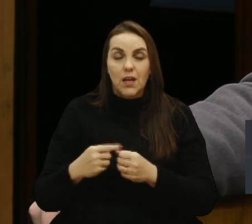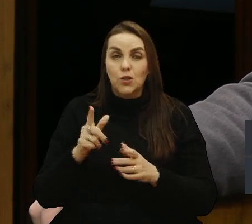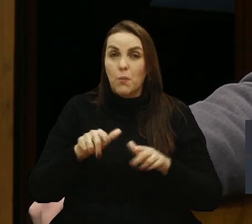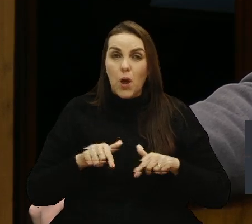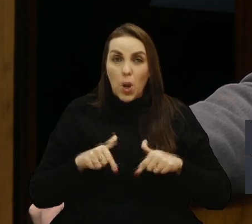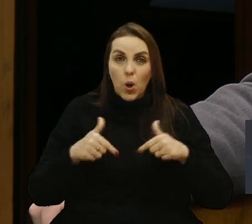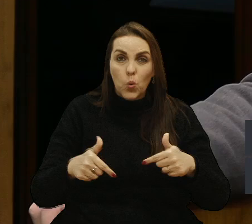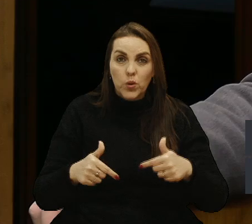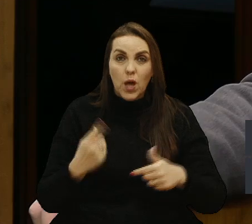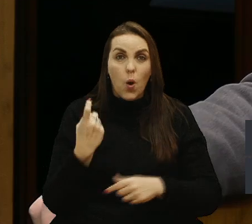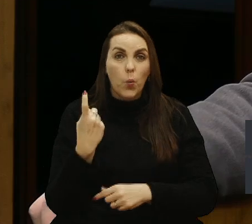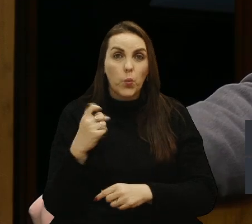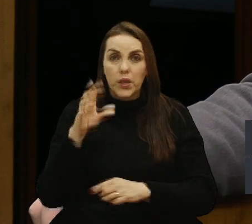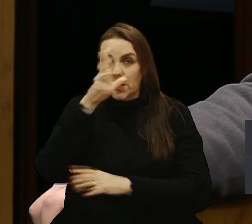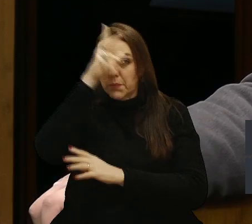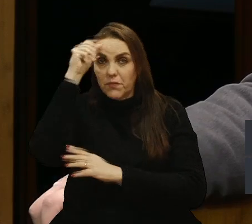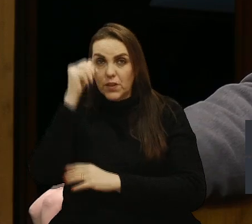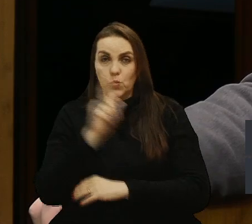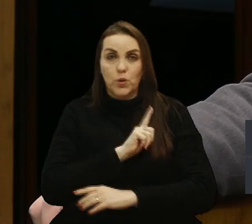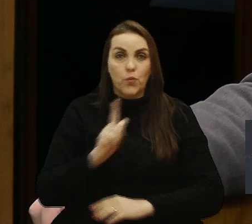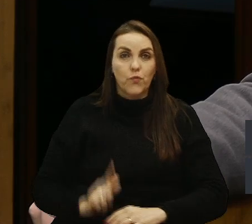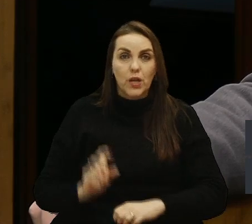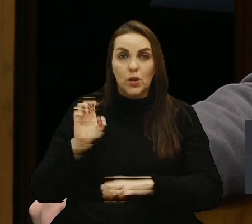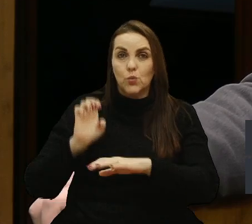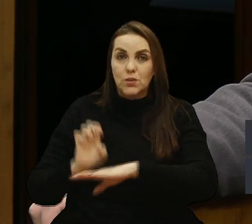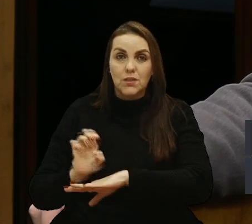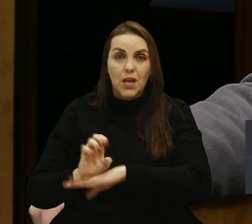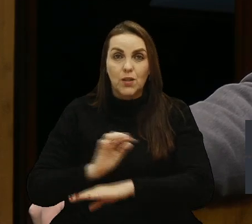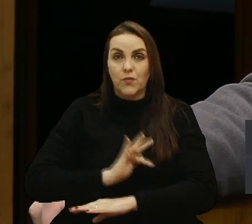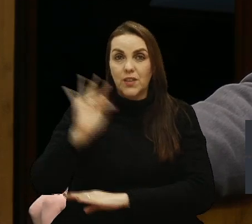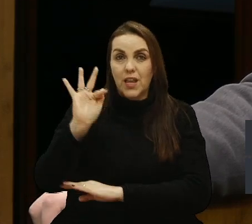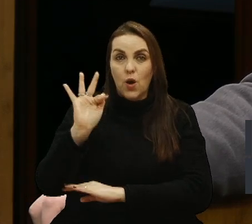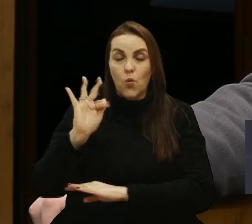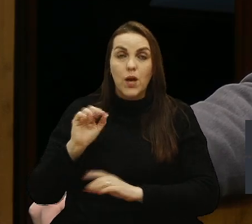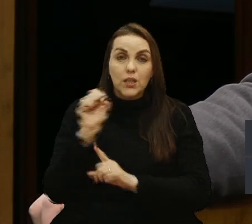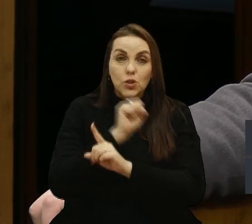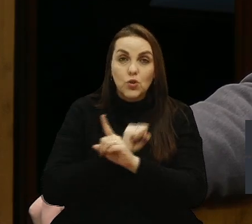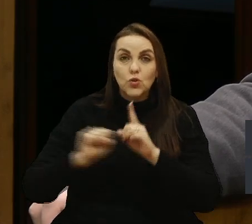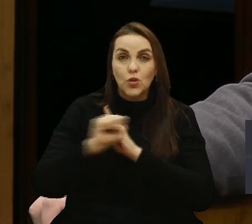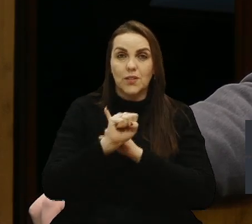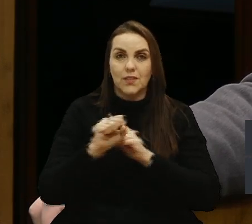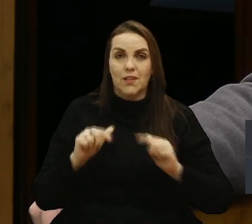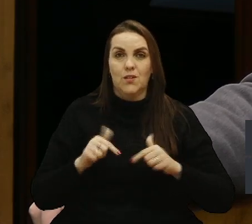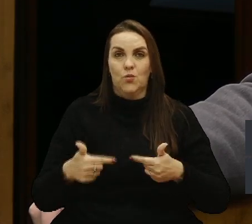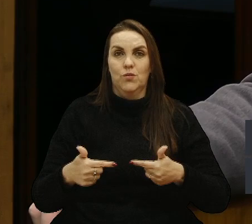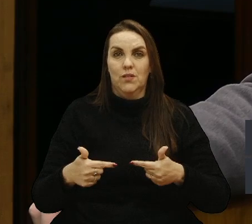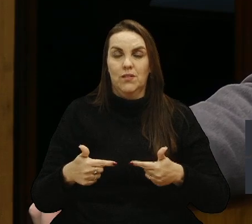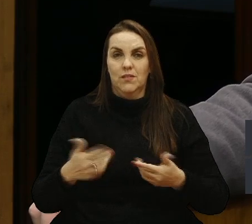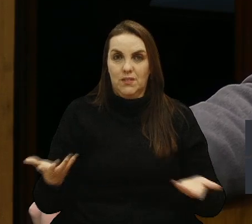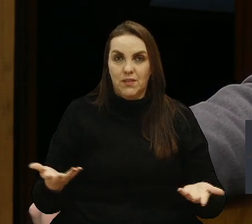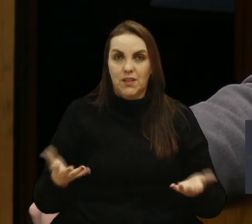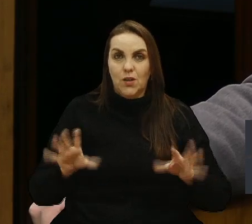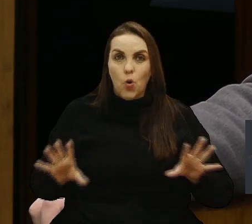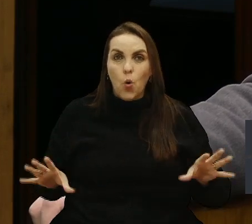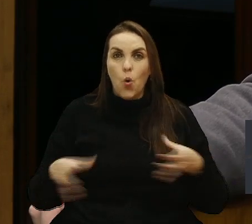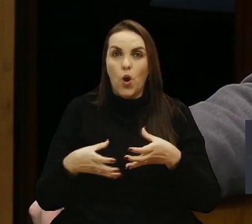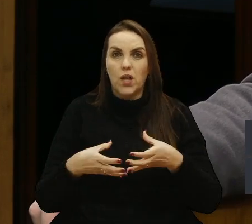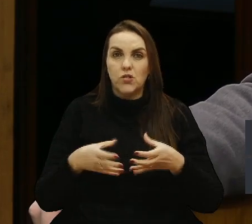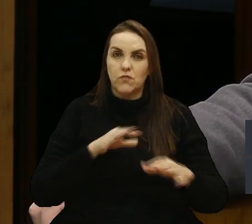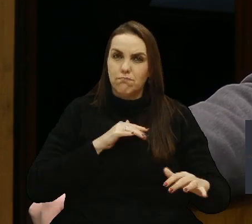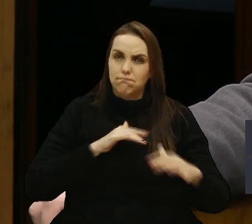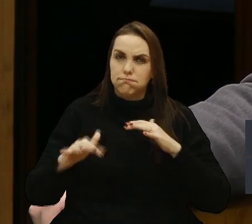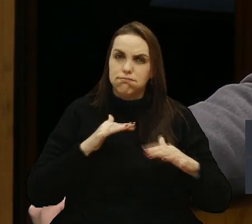luta da Prefeitura, não é uma luta do Governo do Estado, nem do Governo Federal, é uma luta da sociedade. A sociedade, de forma coletiva, precisa se